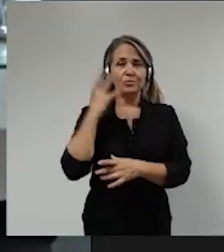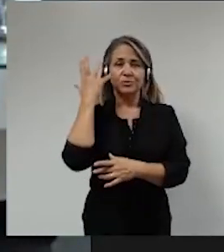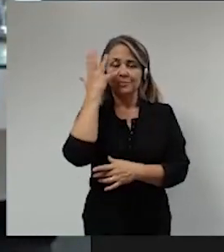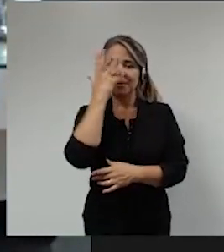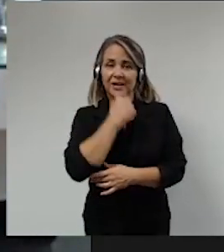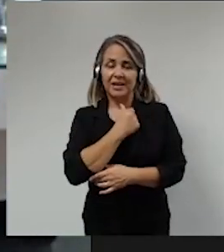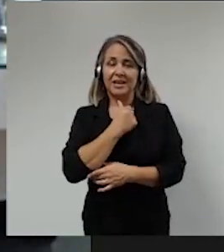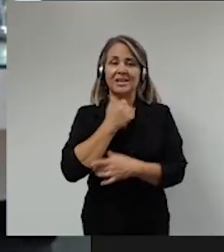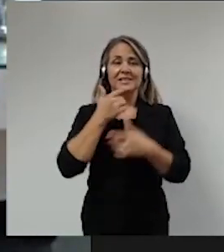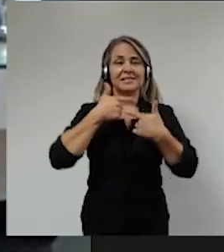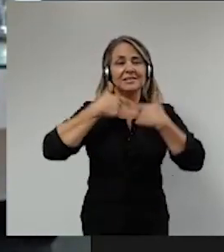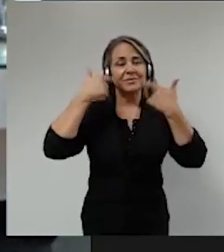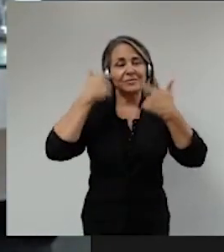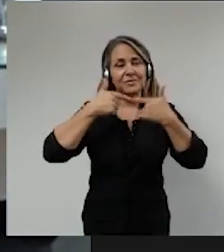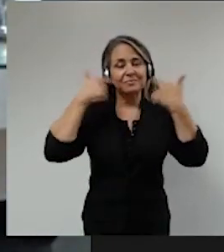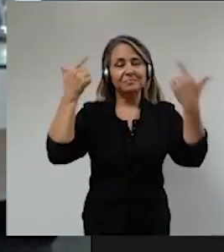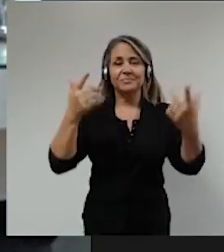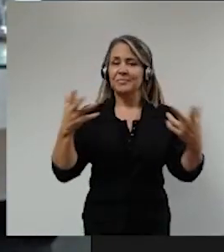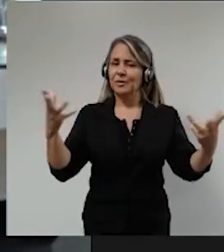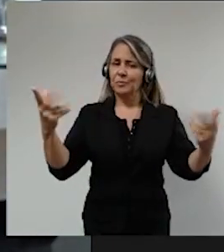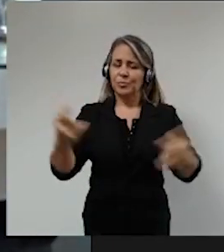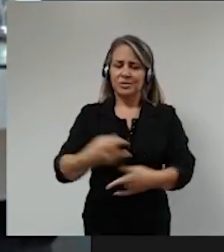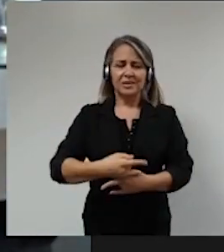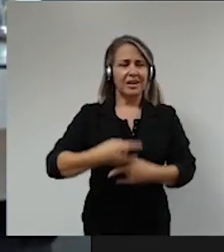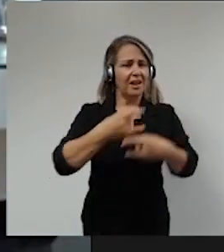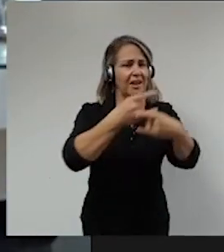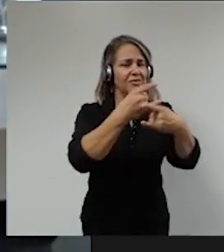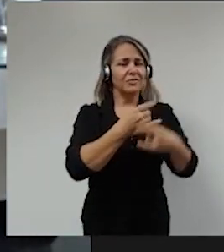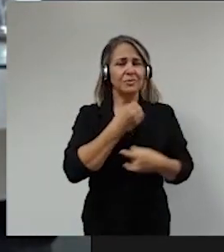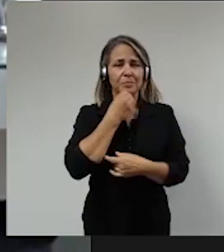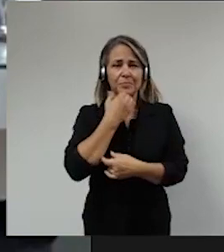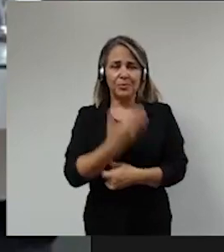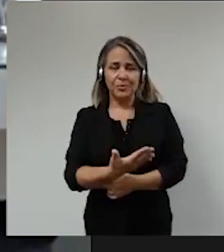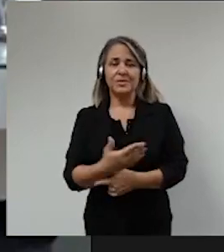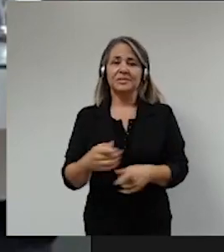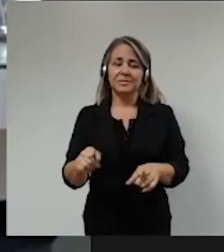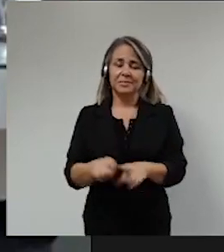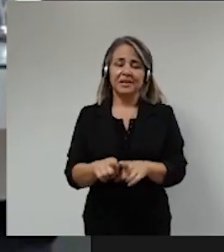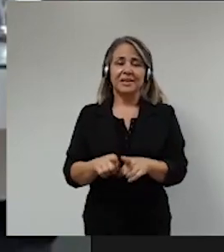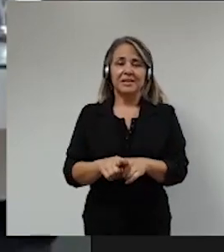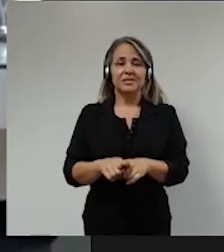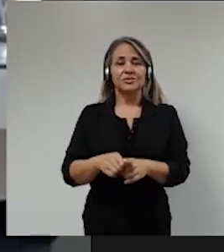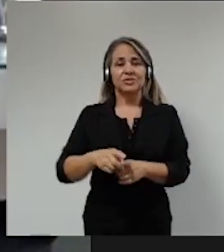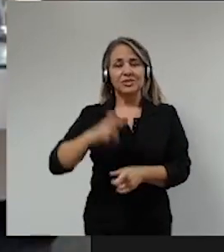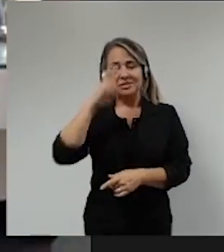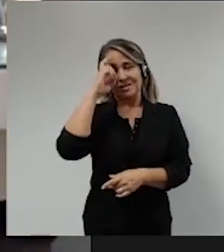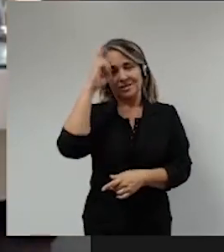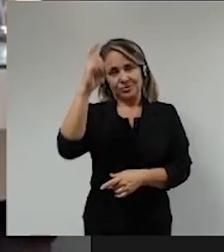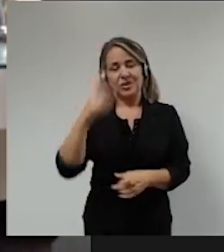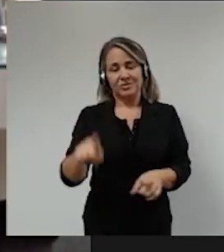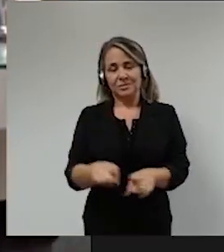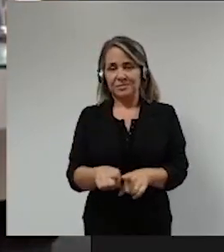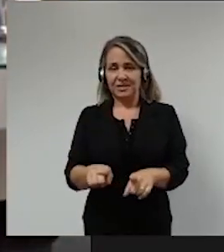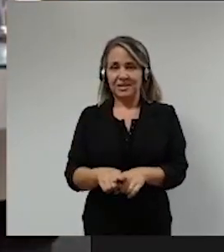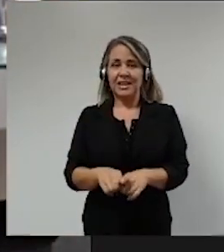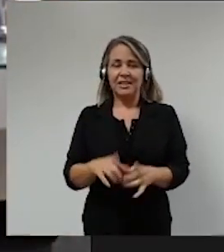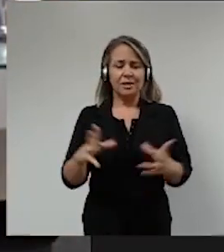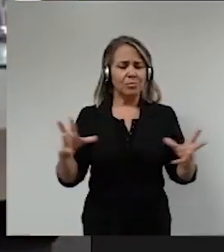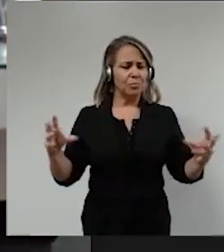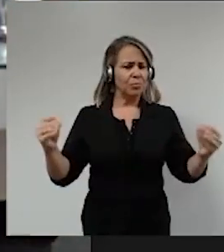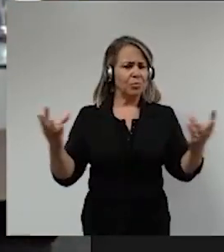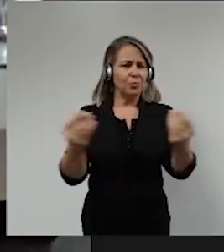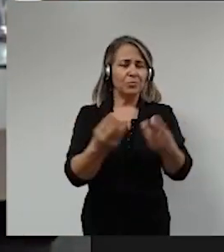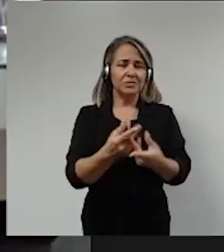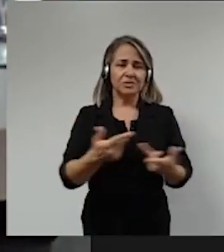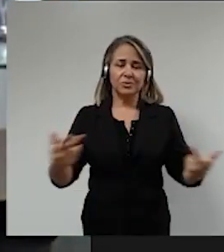de propriedade intelectual. A gente teve muita live interessante de propriedade intelectual. Ou seja, a gente vê que tem um mundo